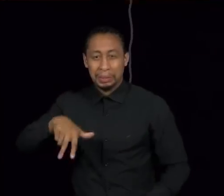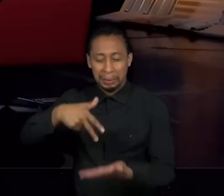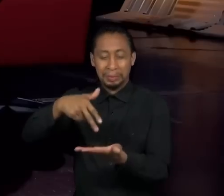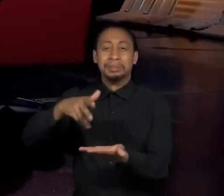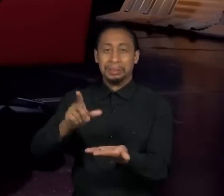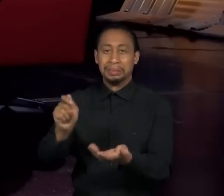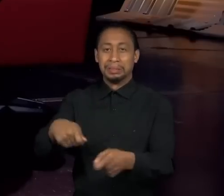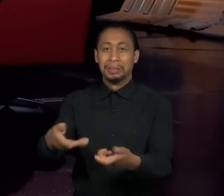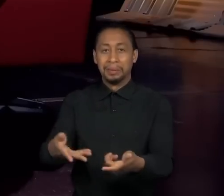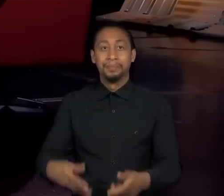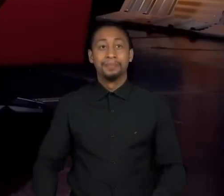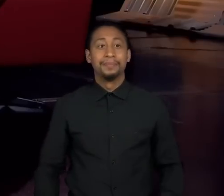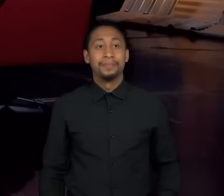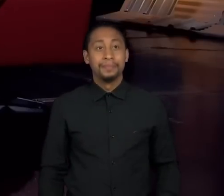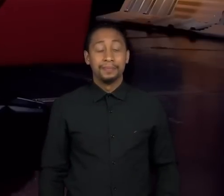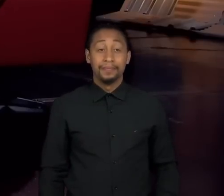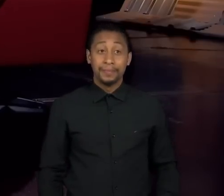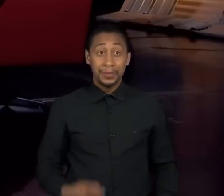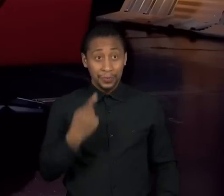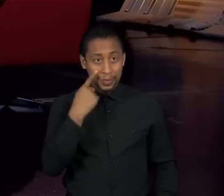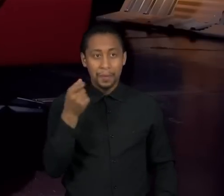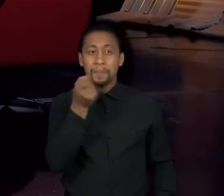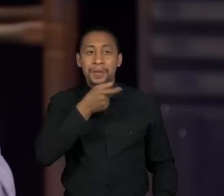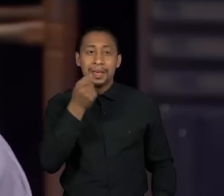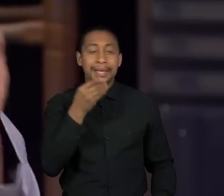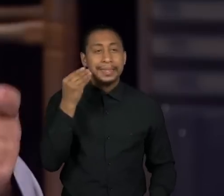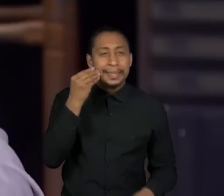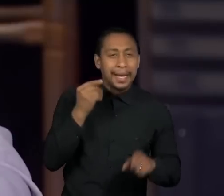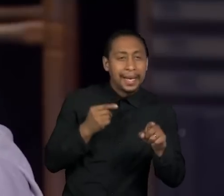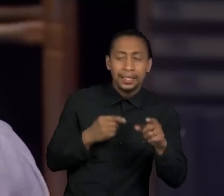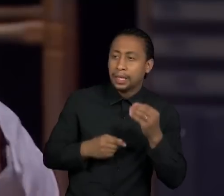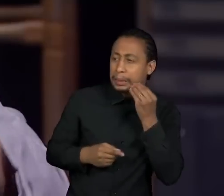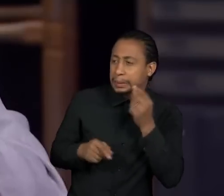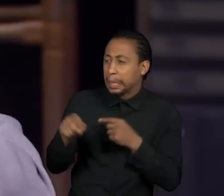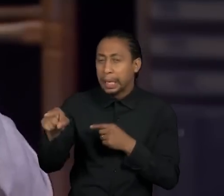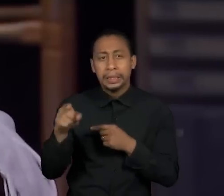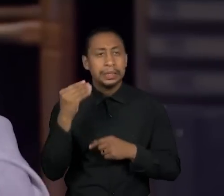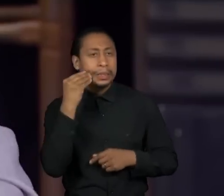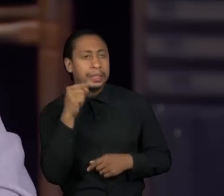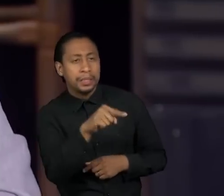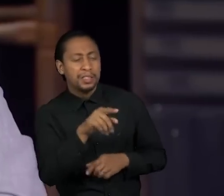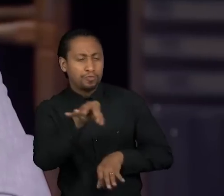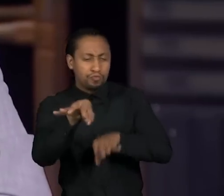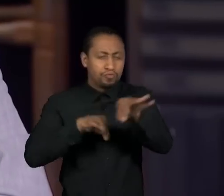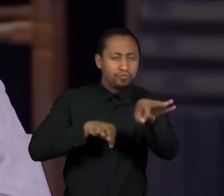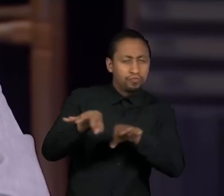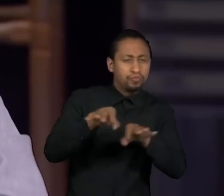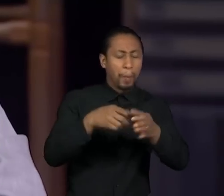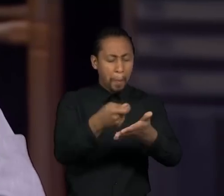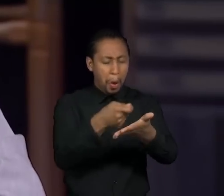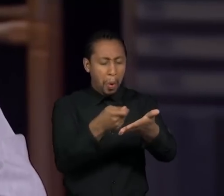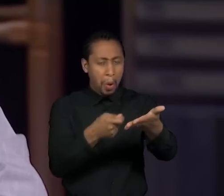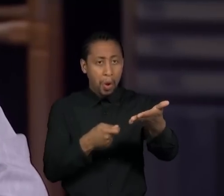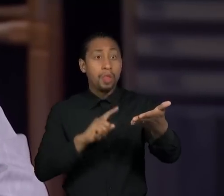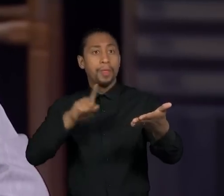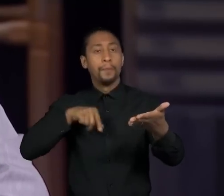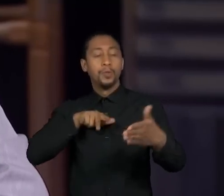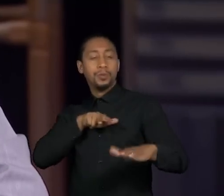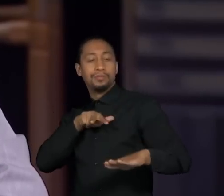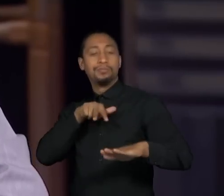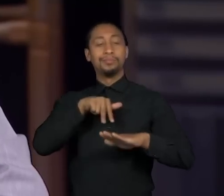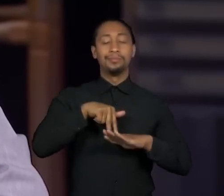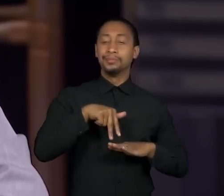O que acontece quando você faz essa piada, testa aqui, testa ali, não sei, se prepara e vai lá no grande dia e